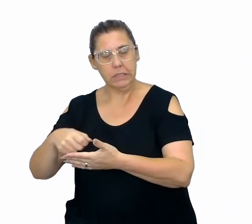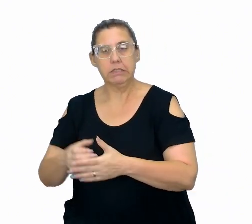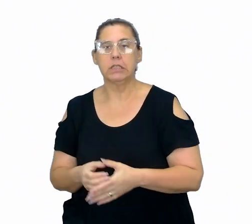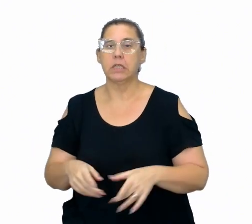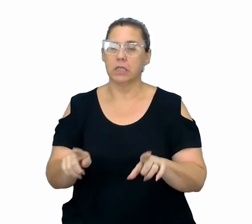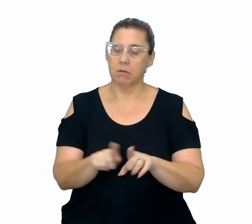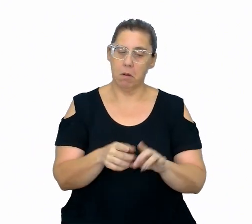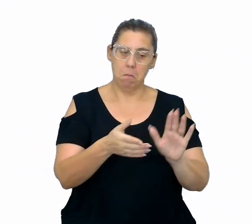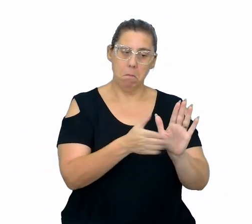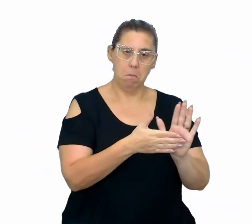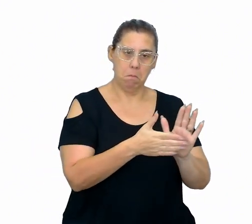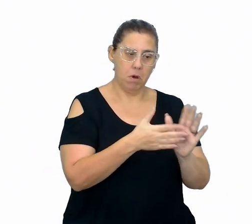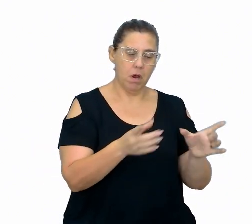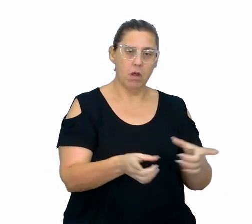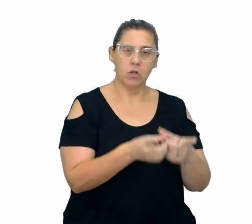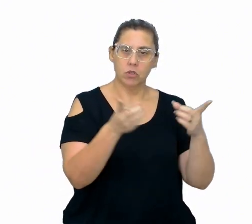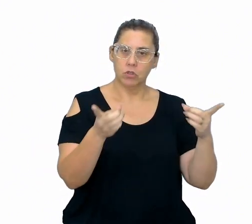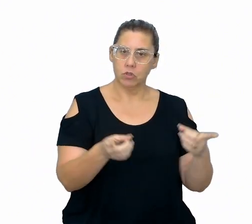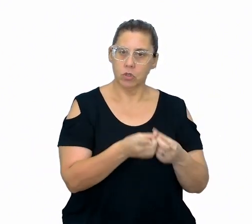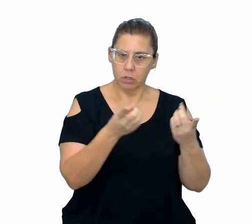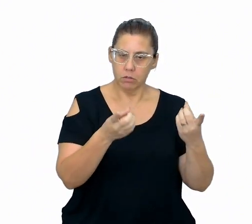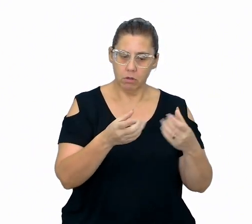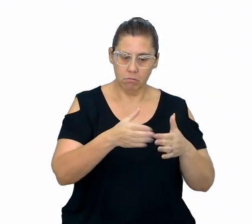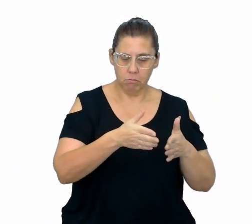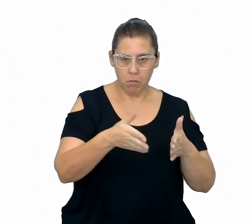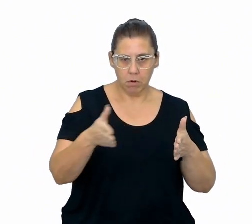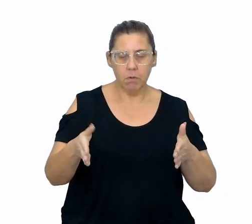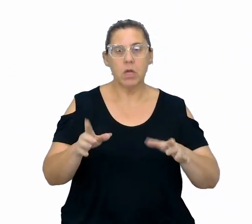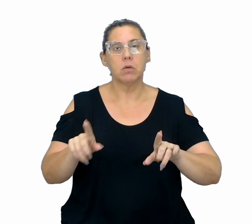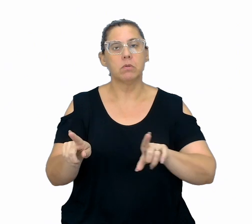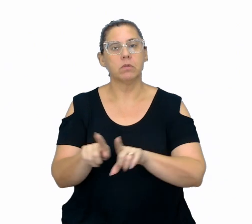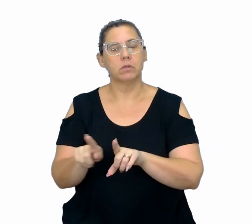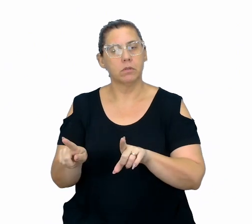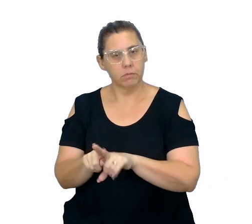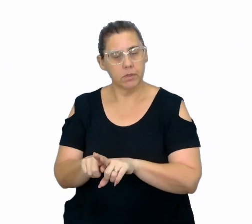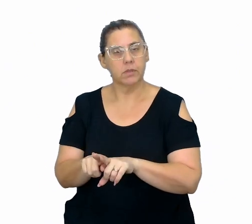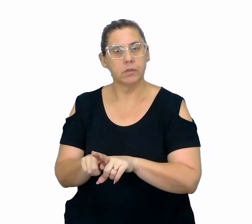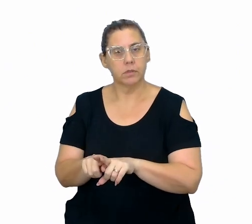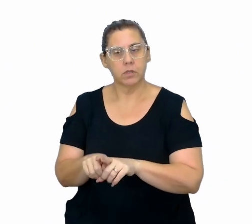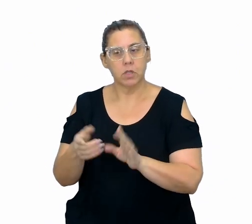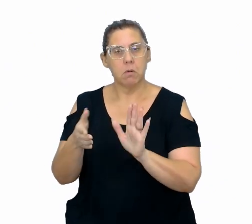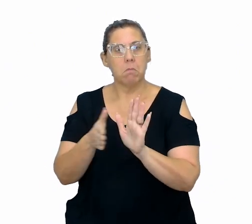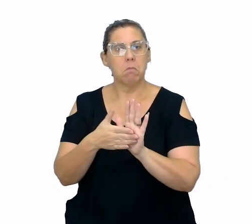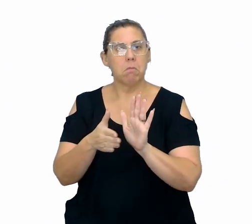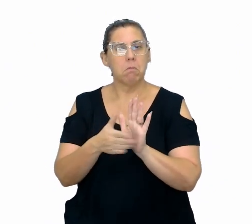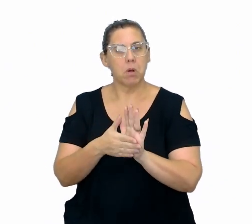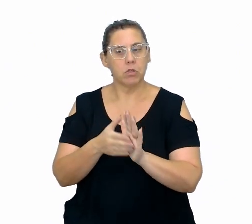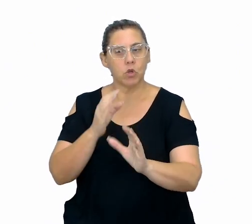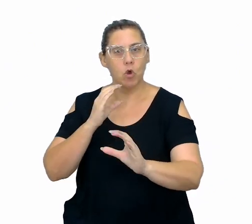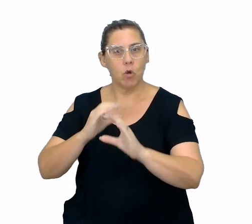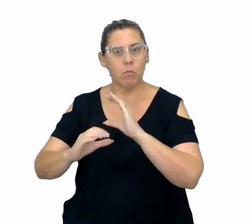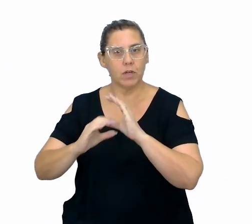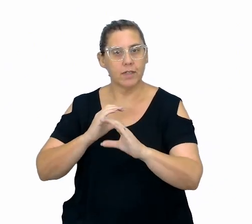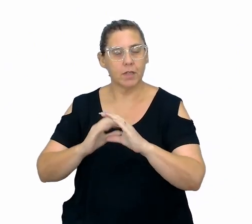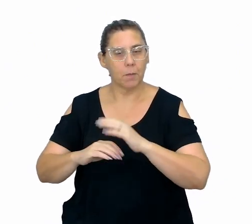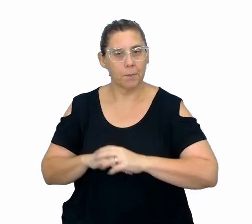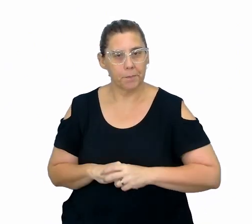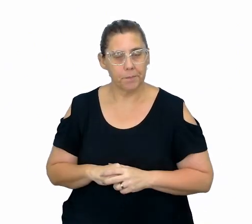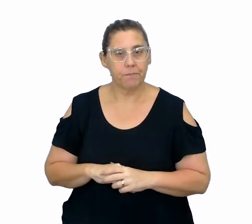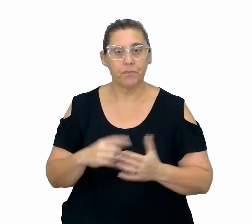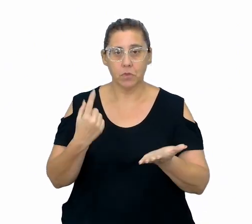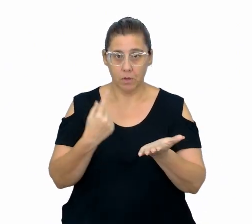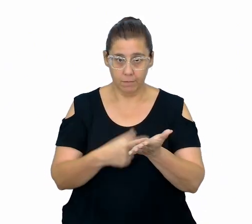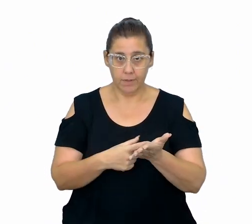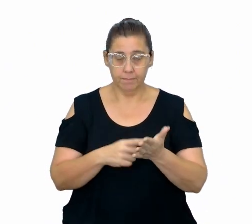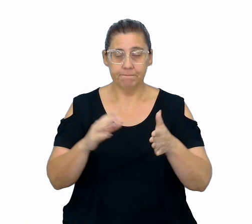relação ao propósito didático das sequências, quanto em relação ao seu propósito comunicativo. Combinado? Então,